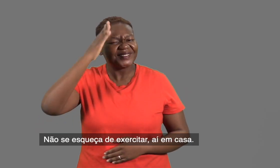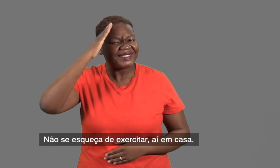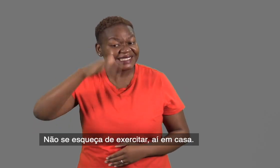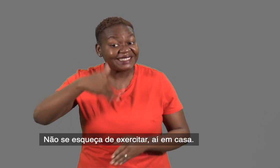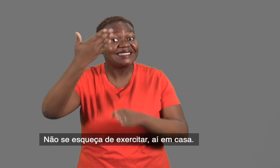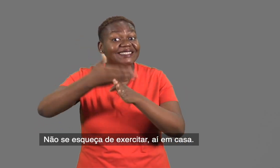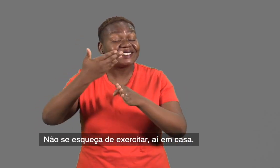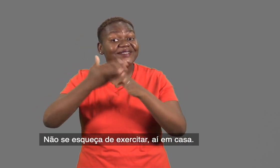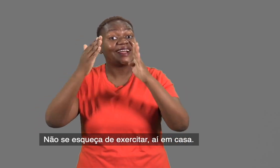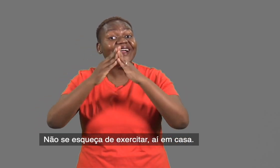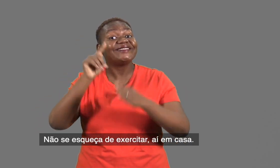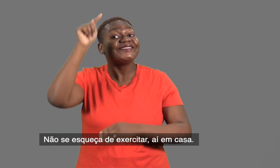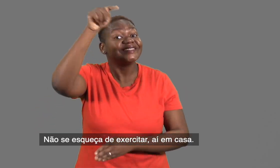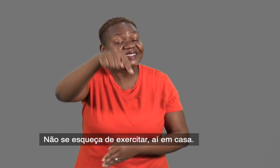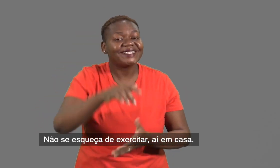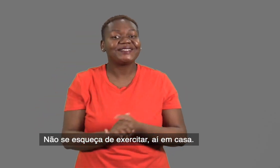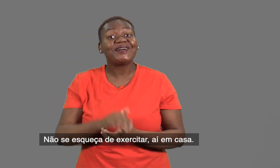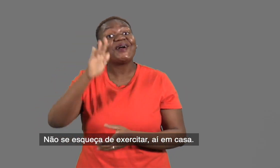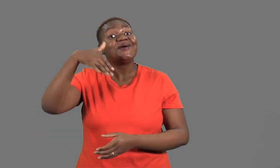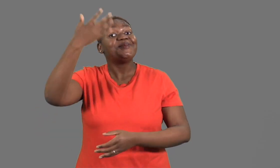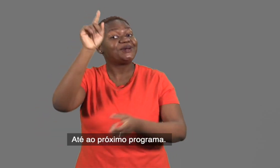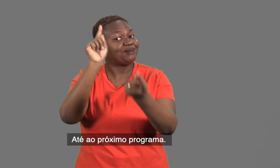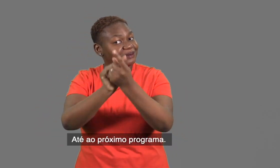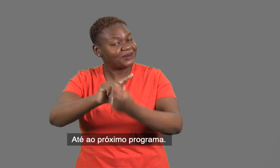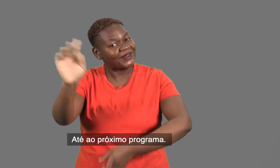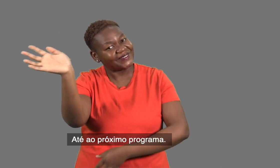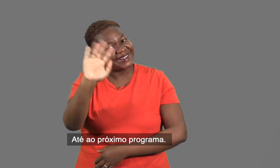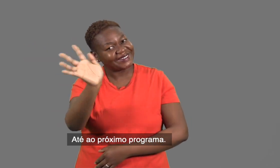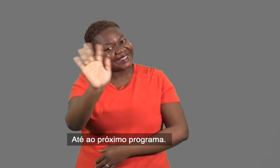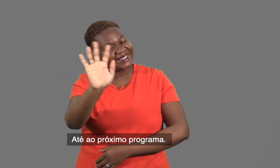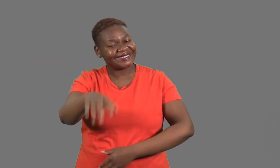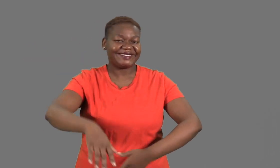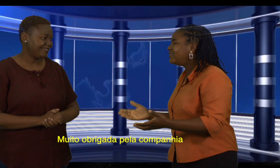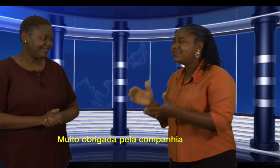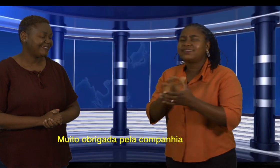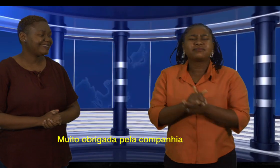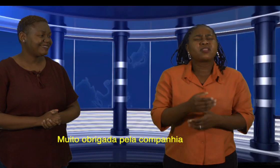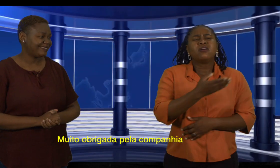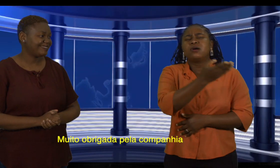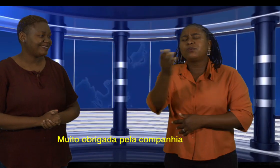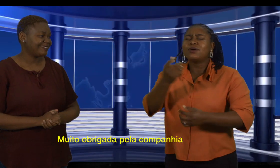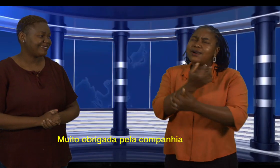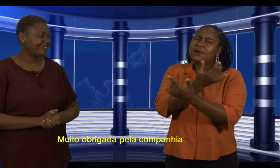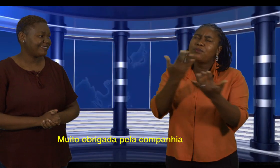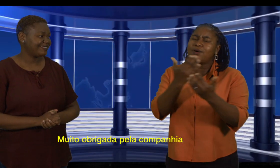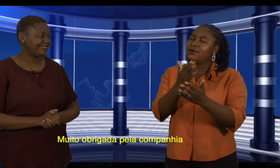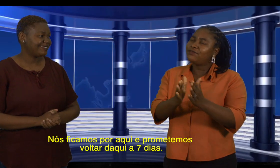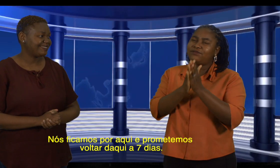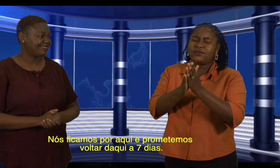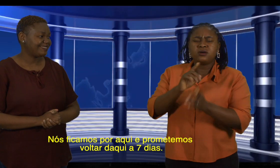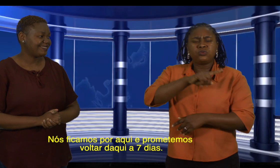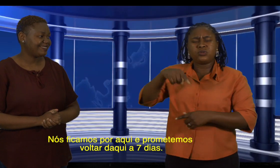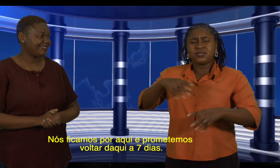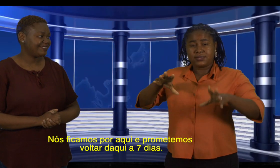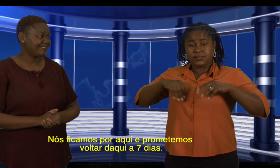Não se esqueça de exercitar aí em casa Até a próxima aula Muito obrigado pela companhia